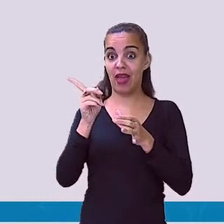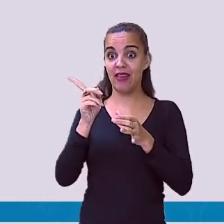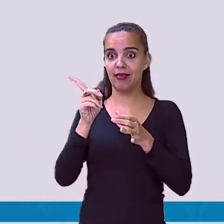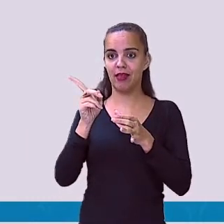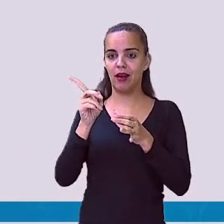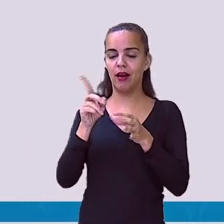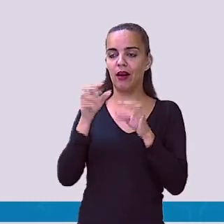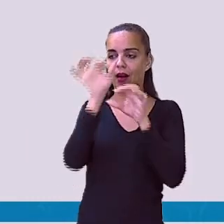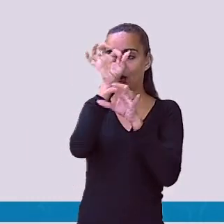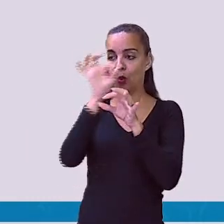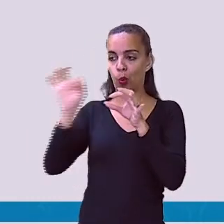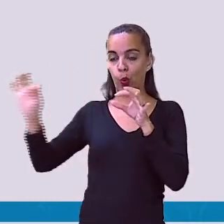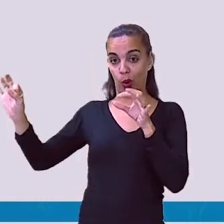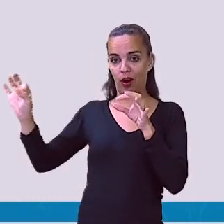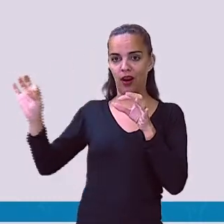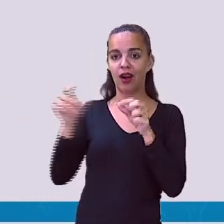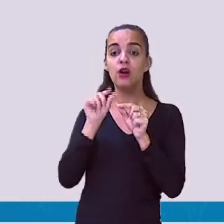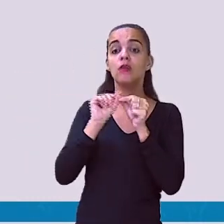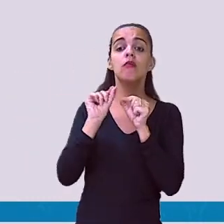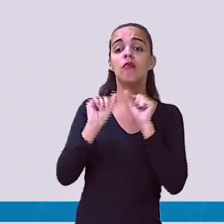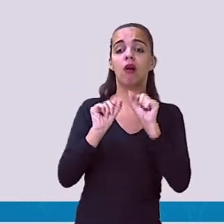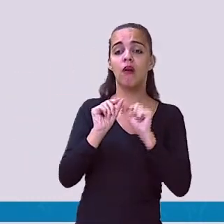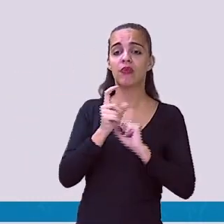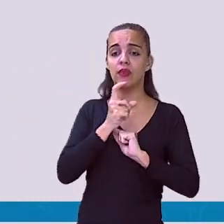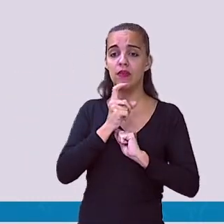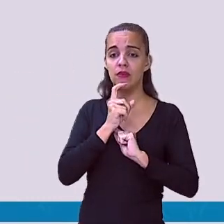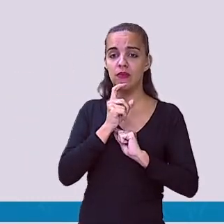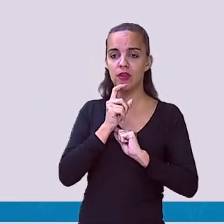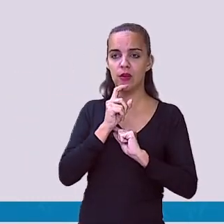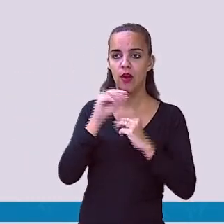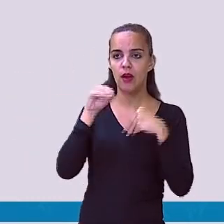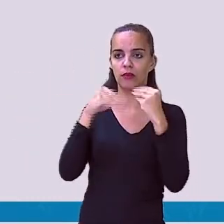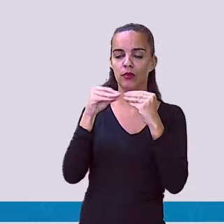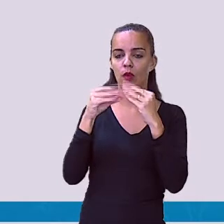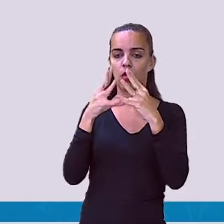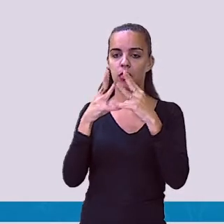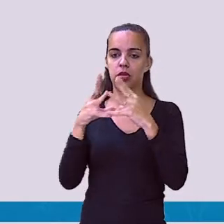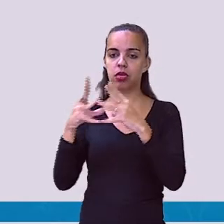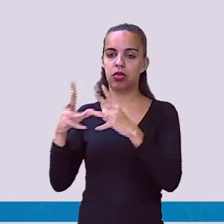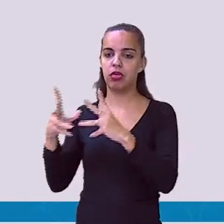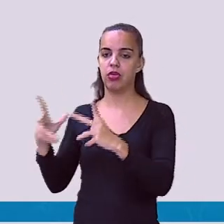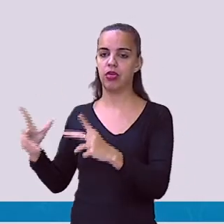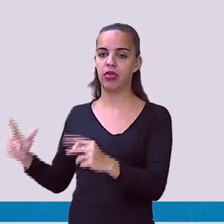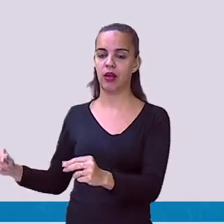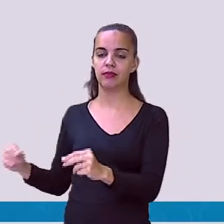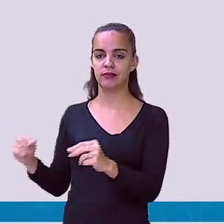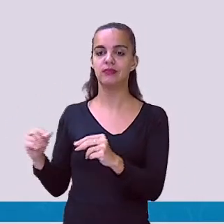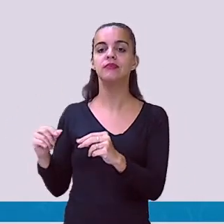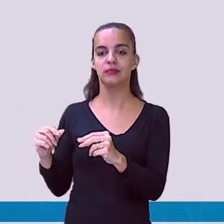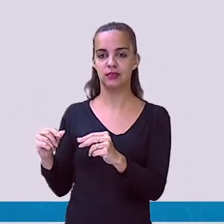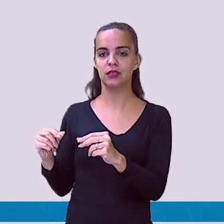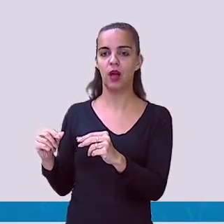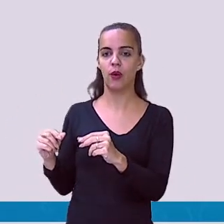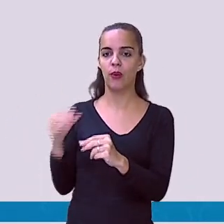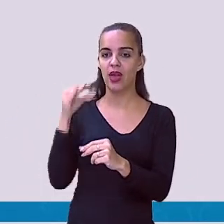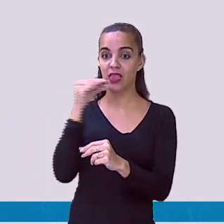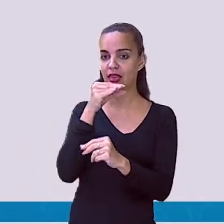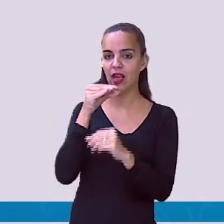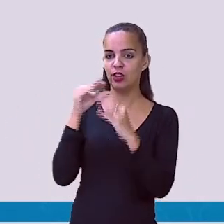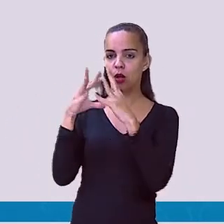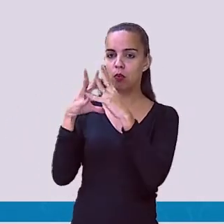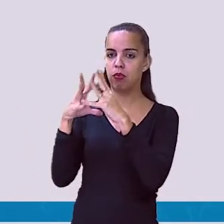a gente lembra lá que o processo de condensação ele se dá com a diminuição da